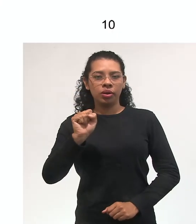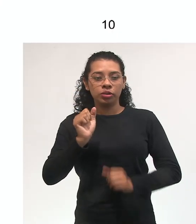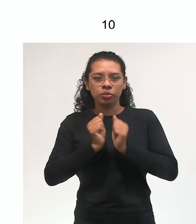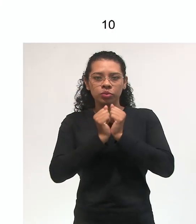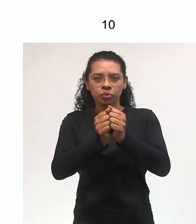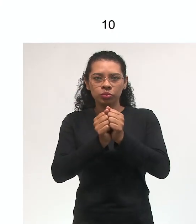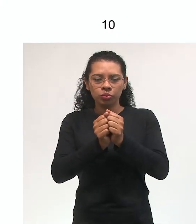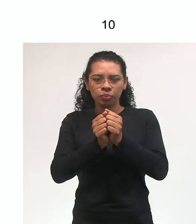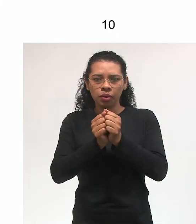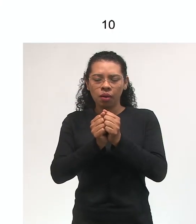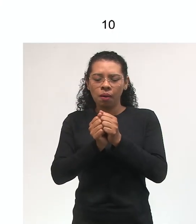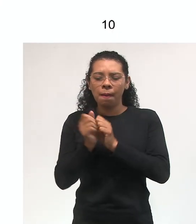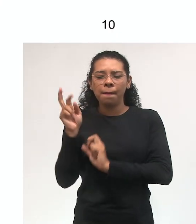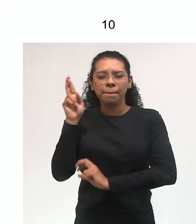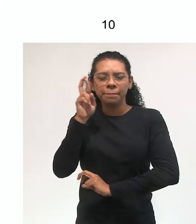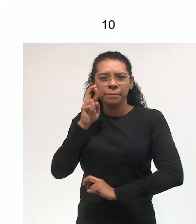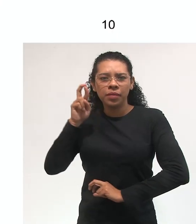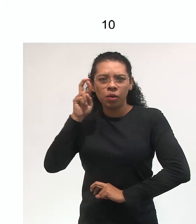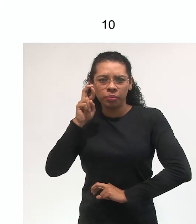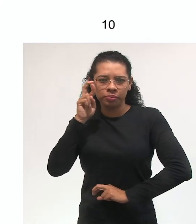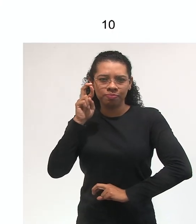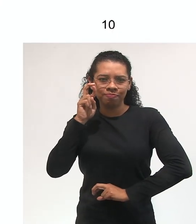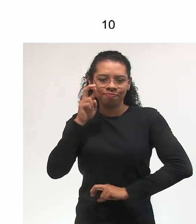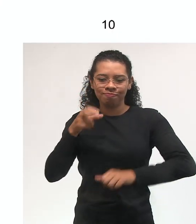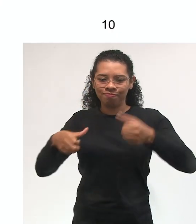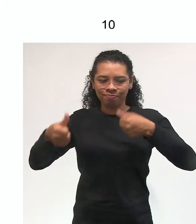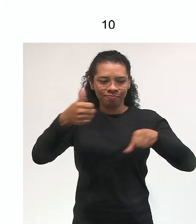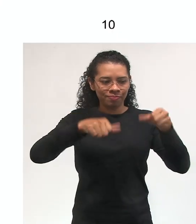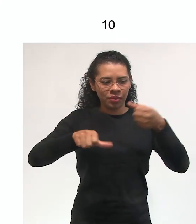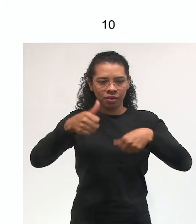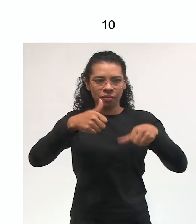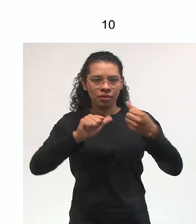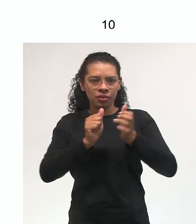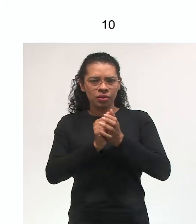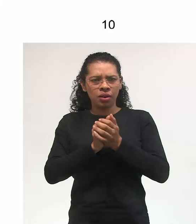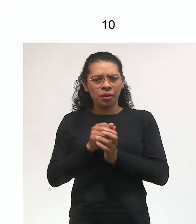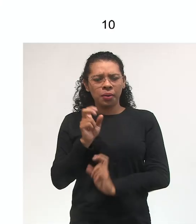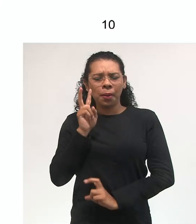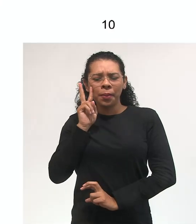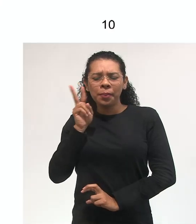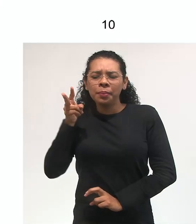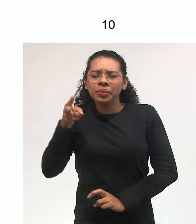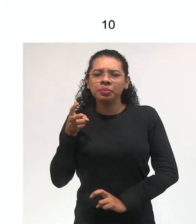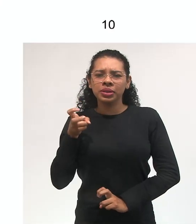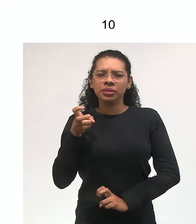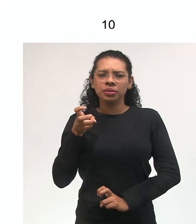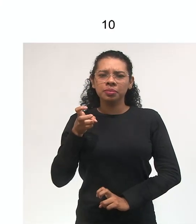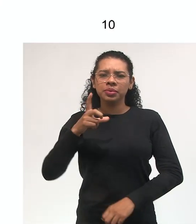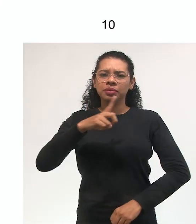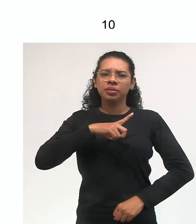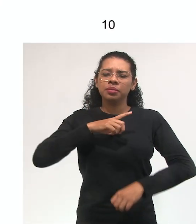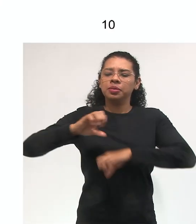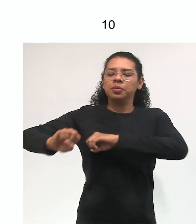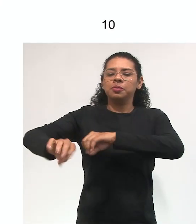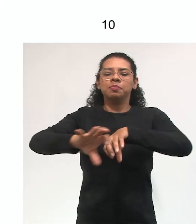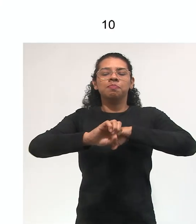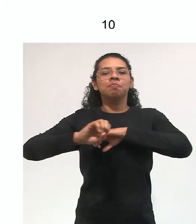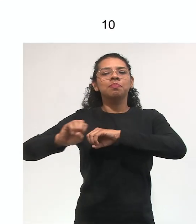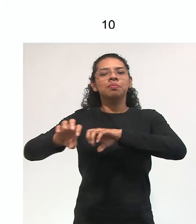eles identificaram na educação uma das mais importantes formas